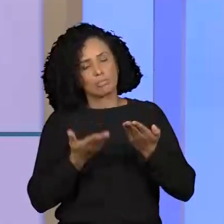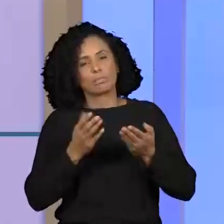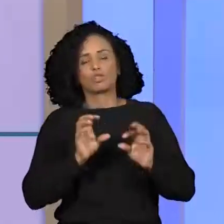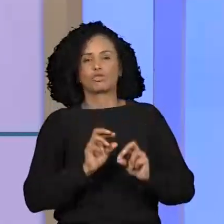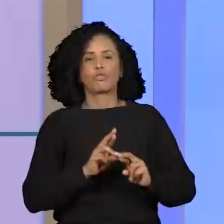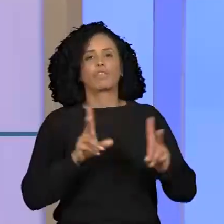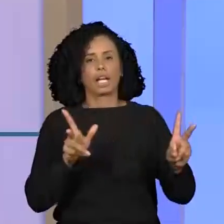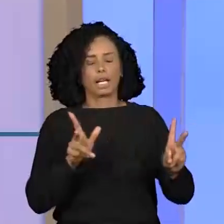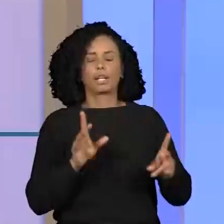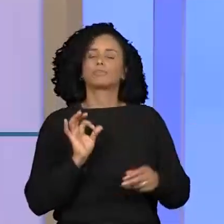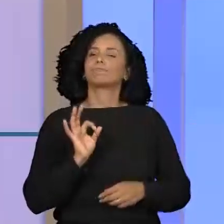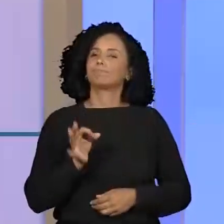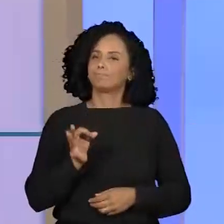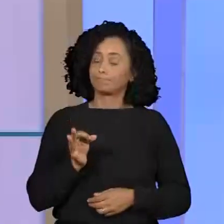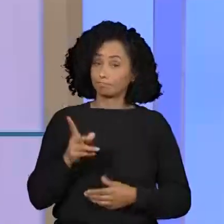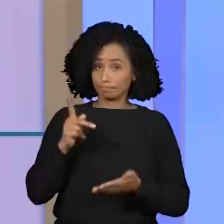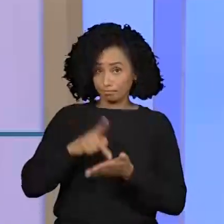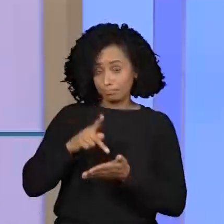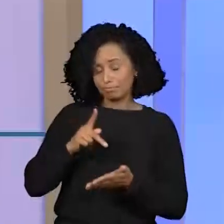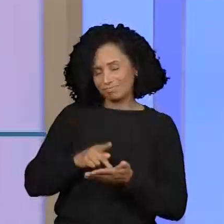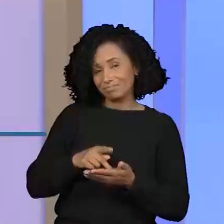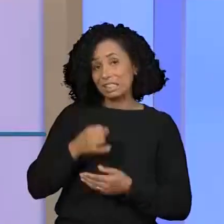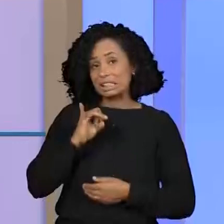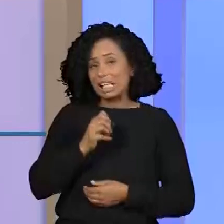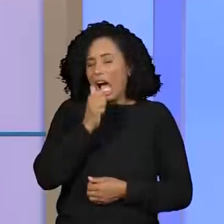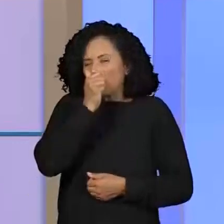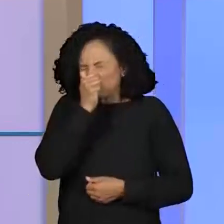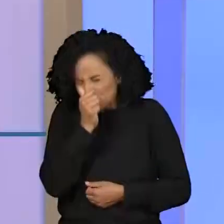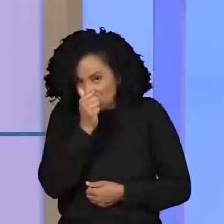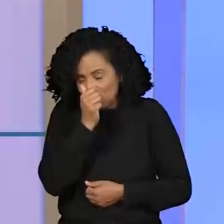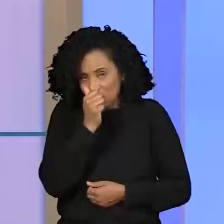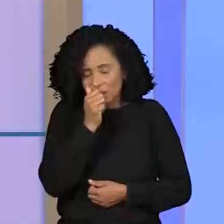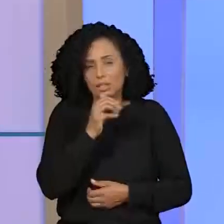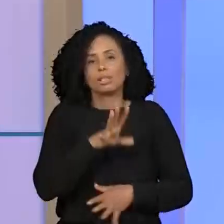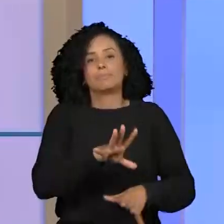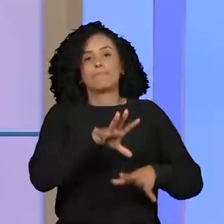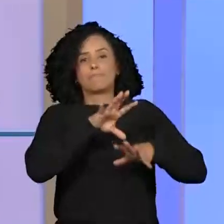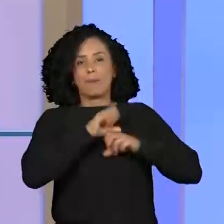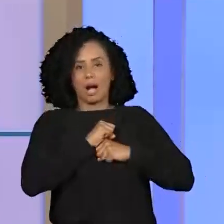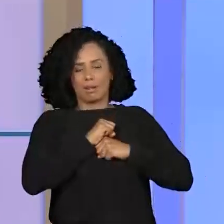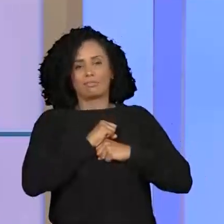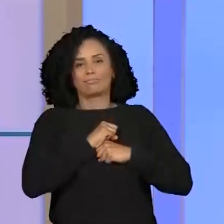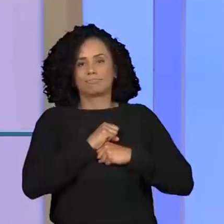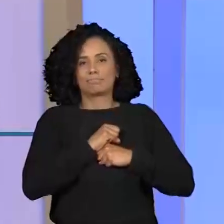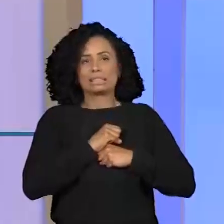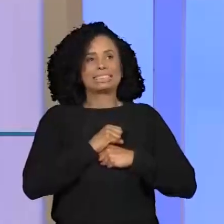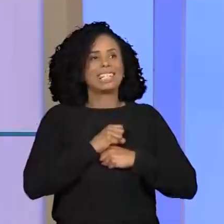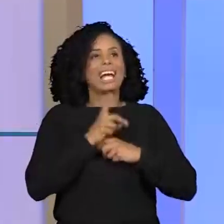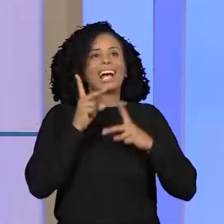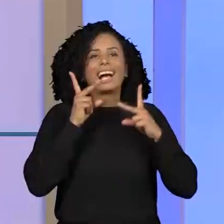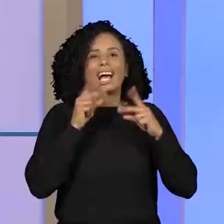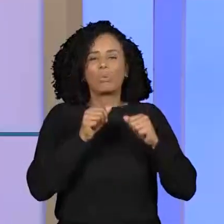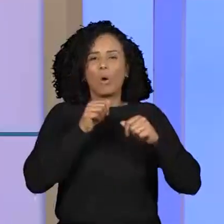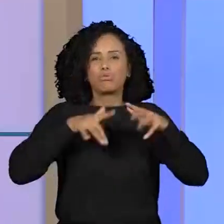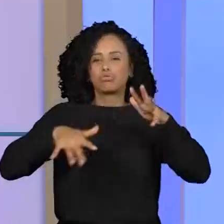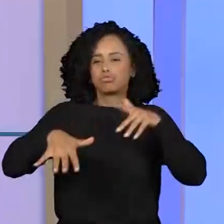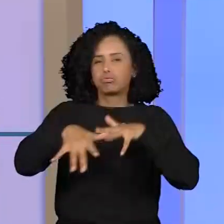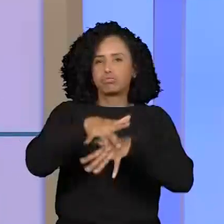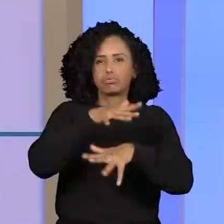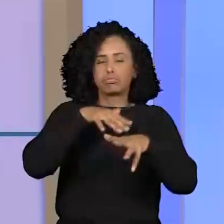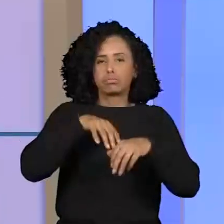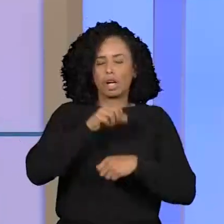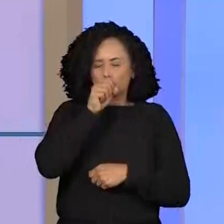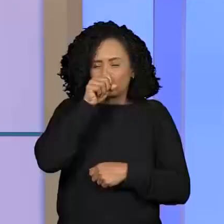de saliva ou de tosse ou do espirro, né? Então, que essas gotículas viajam aí pelo ar e quando a gente